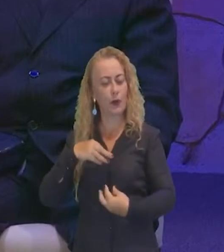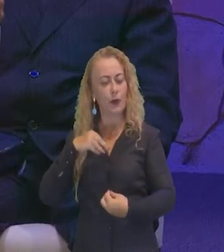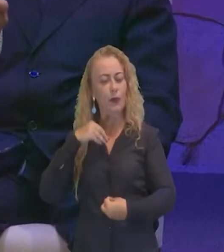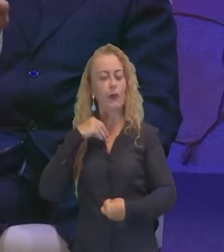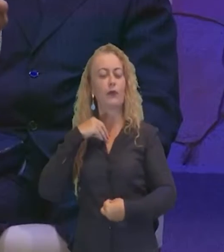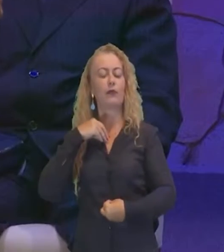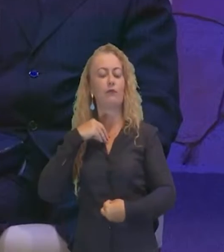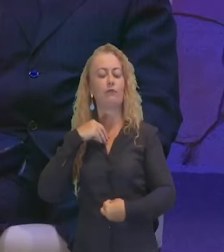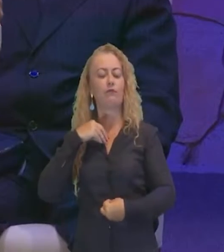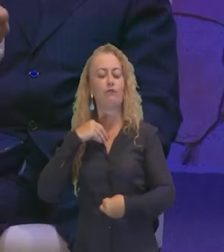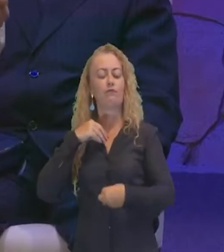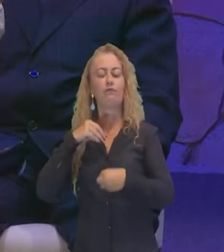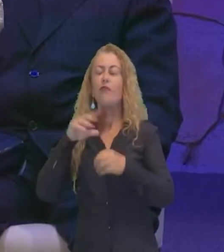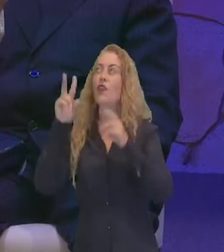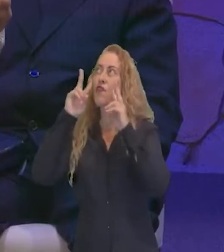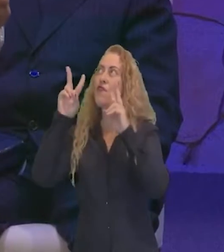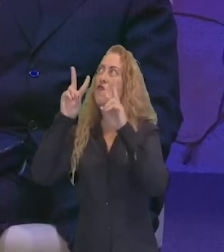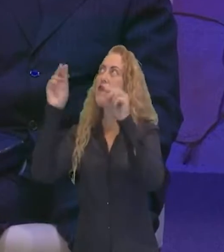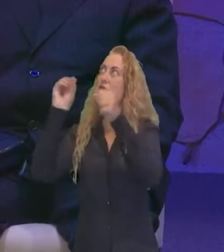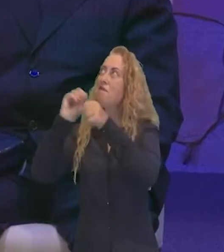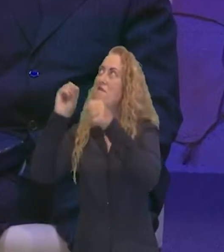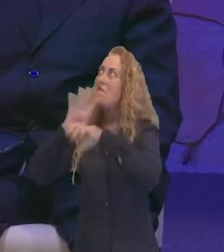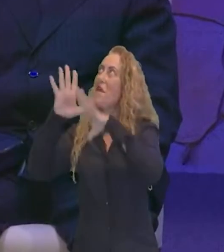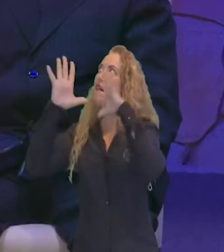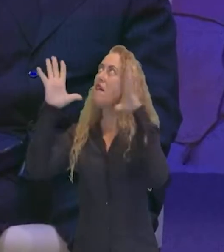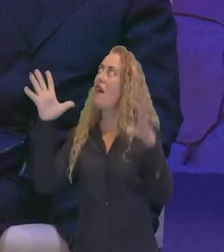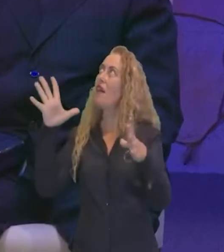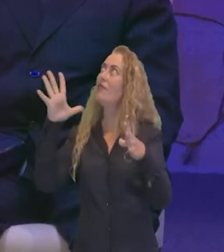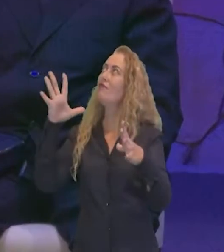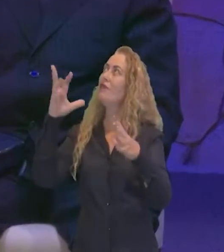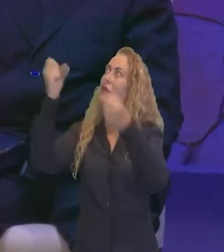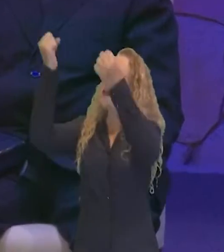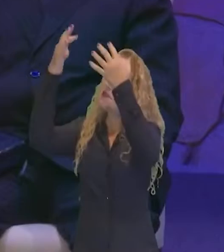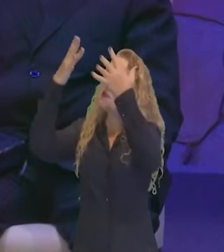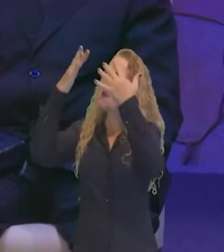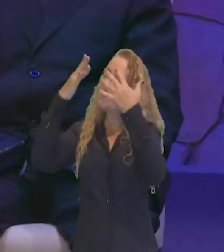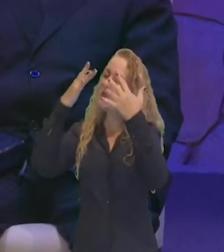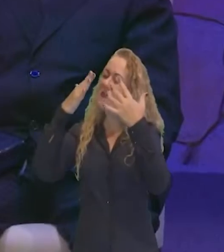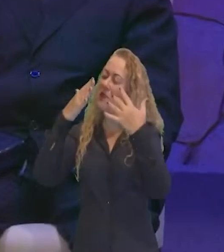você possa ver o milagre de Deus agindo